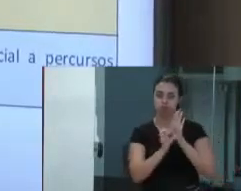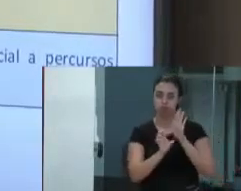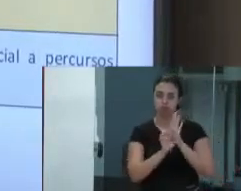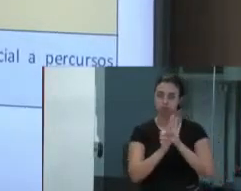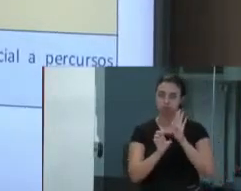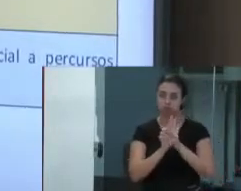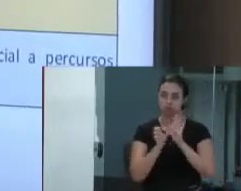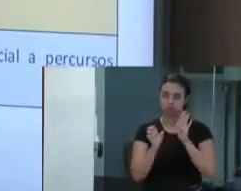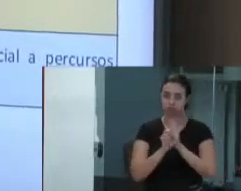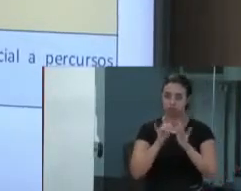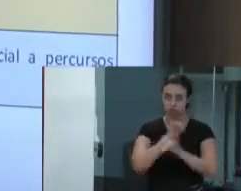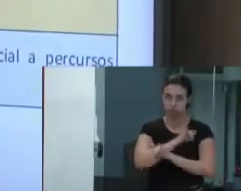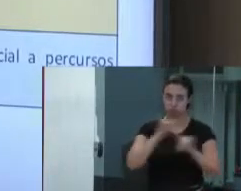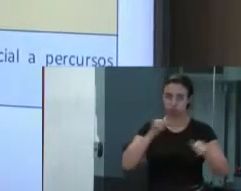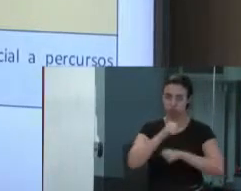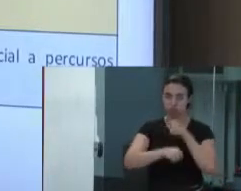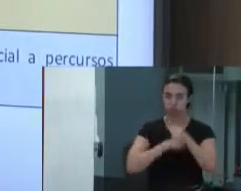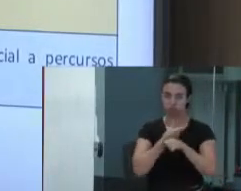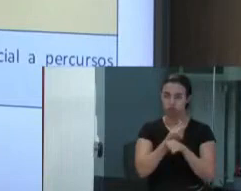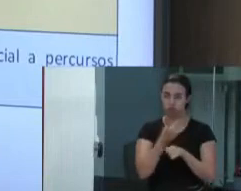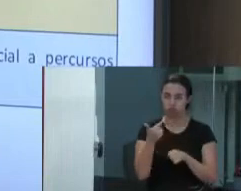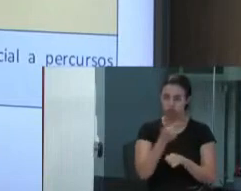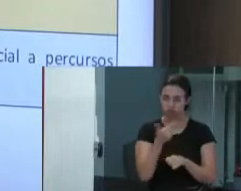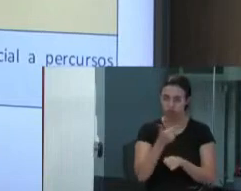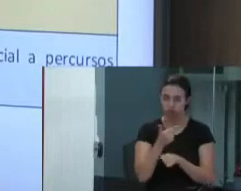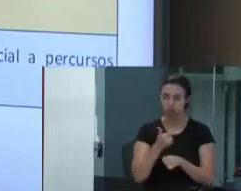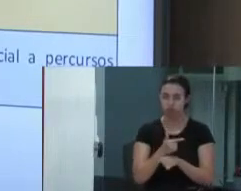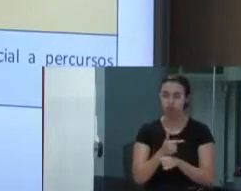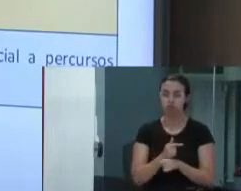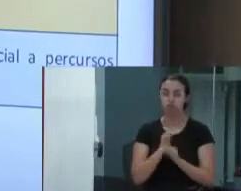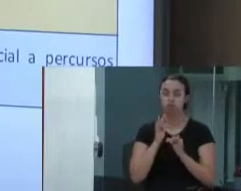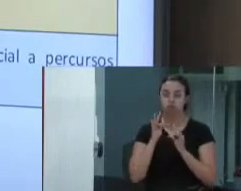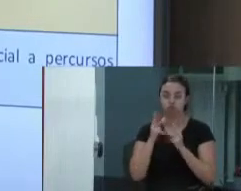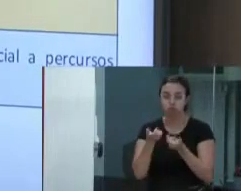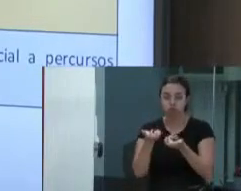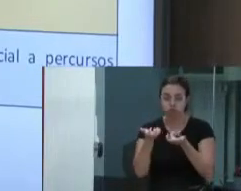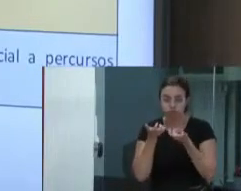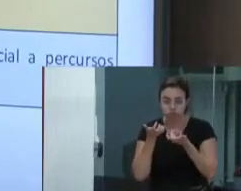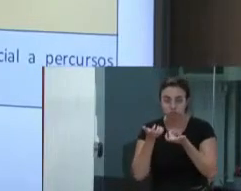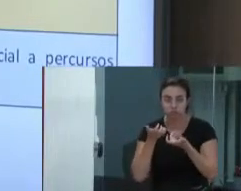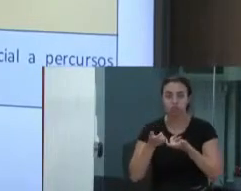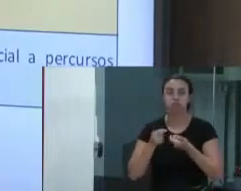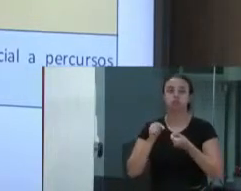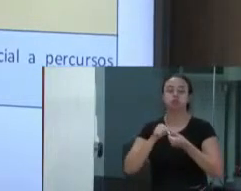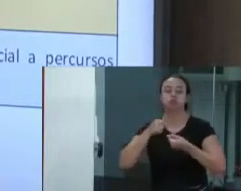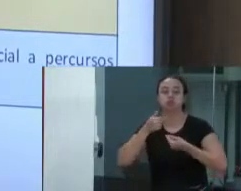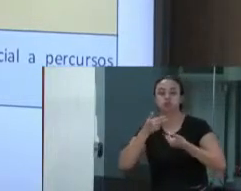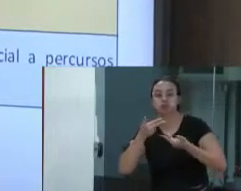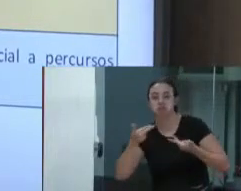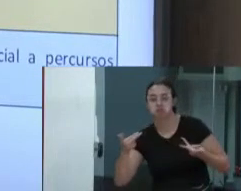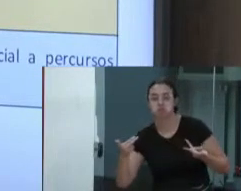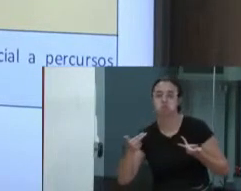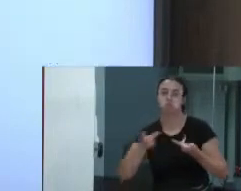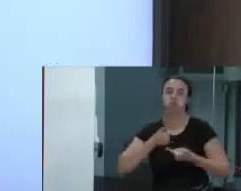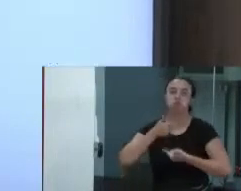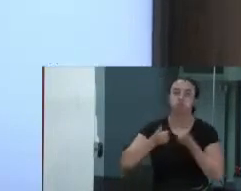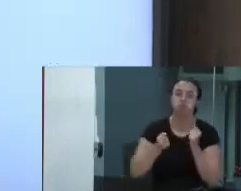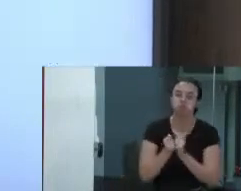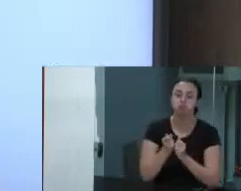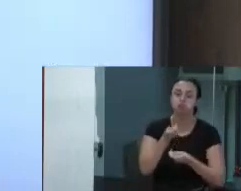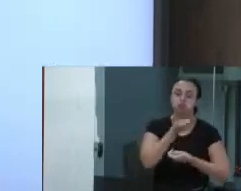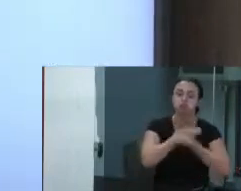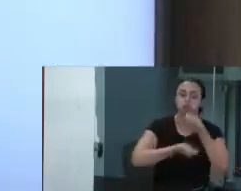que nós soltamos em 2022, para dar ampla concorrência, né, a todas que quisessem executar algum serviço junto à administração